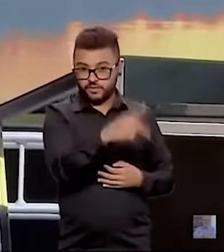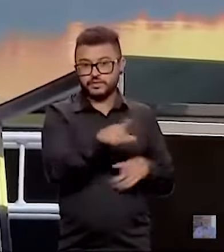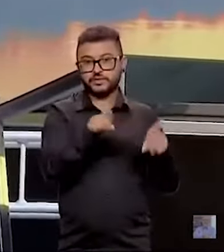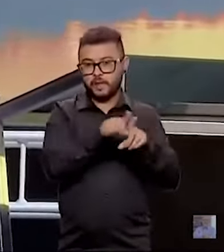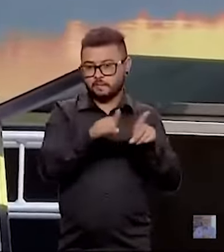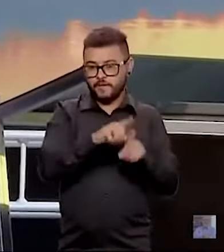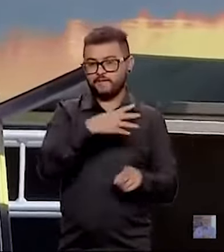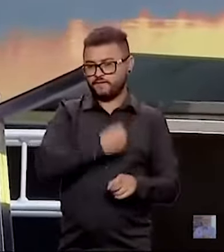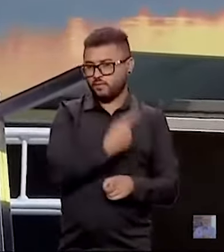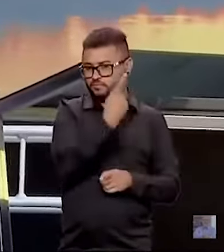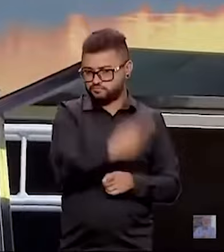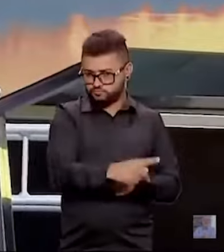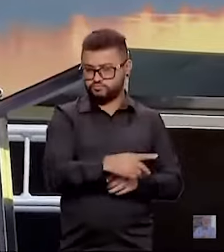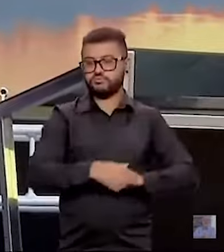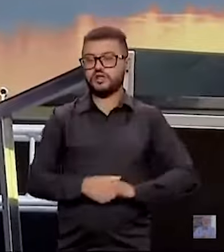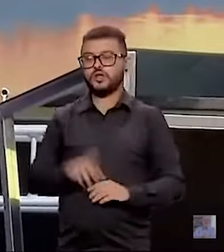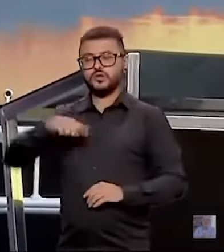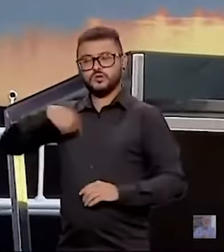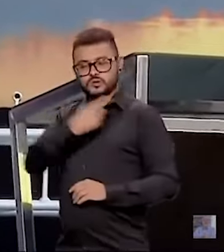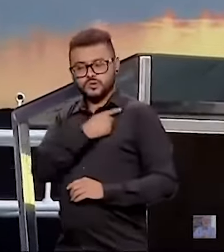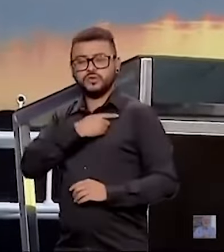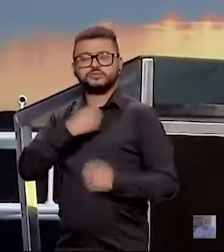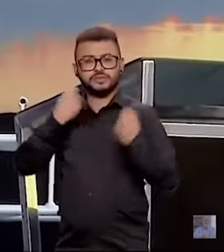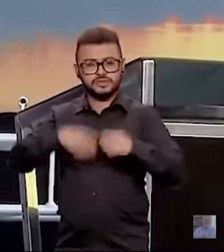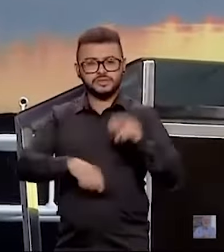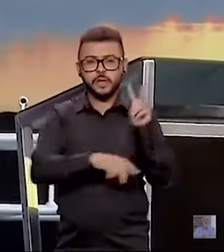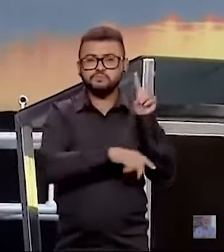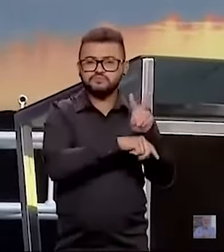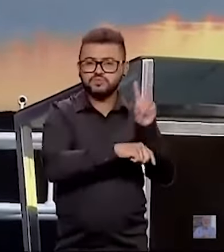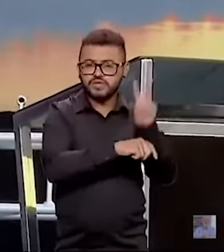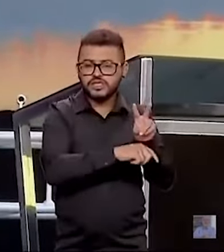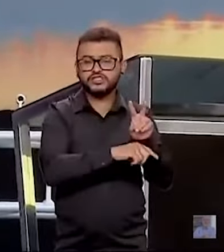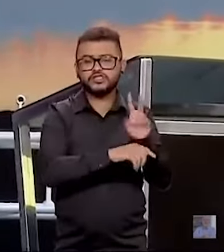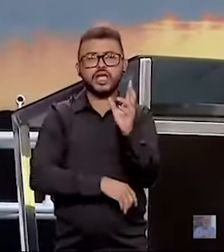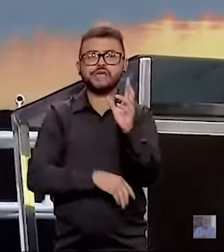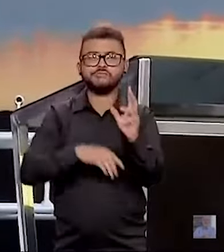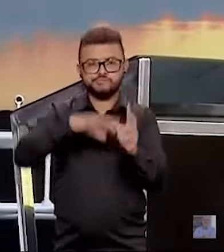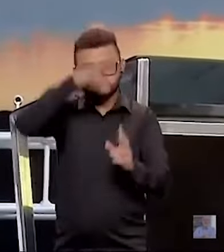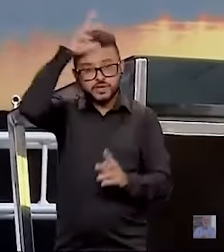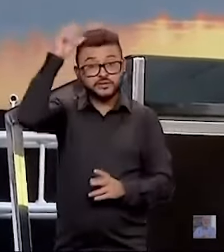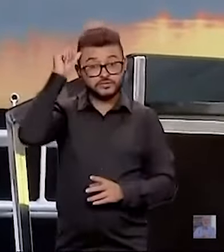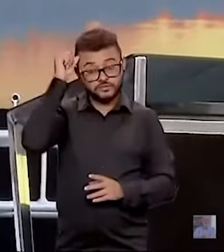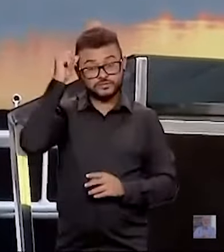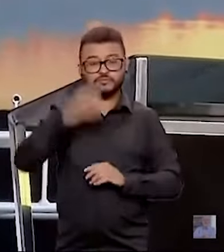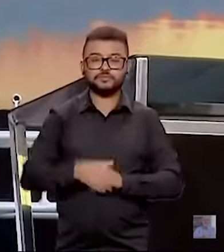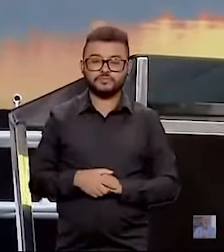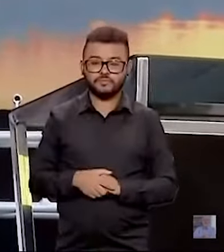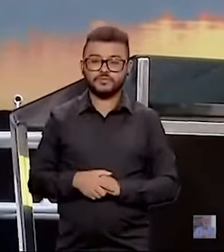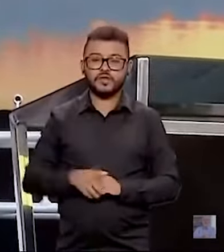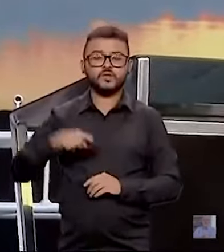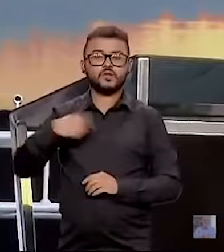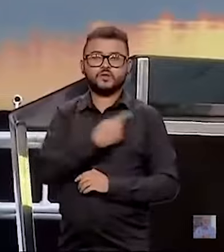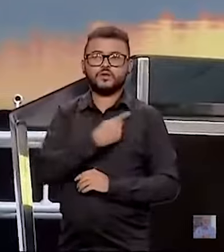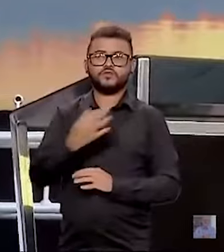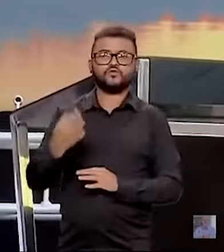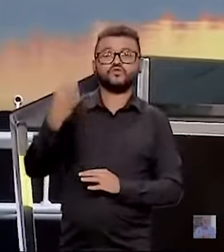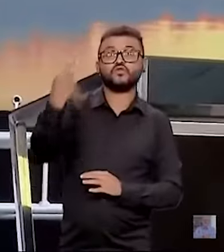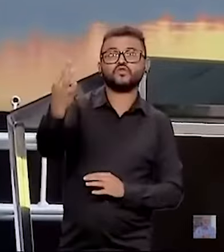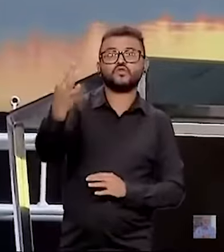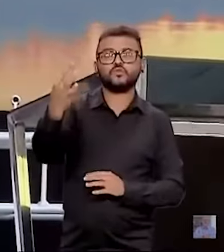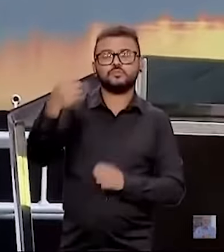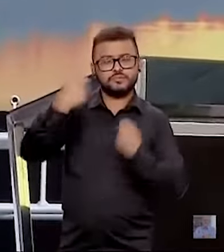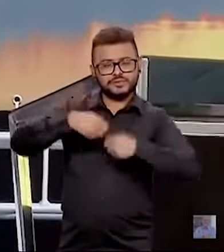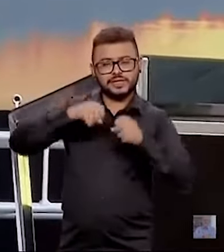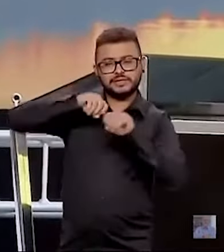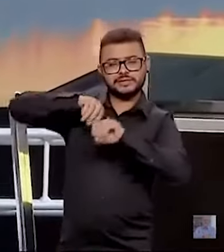seus filhos. E é por isso que a gente tem que preservar a Amazônia, porque possivelmente a gente tenha